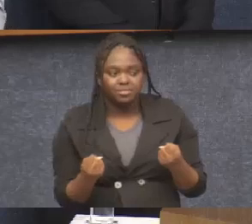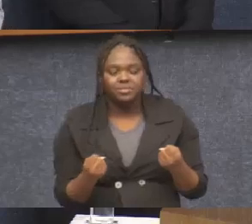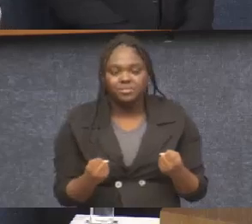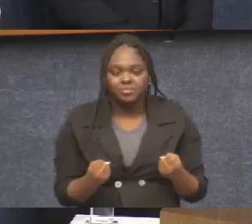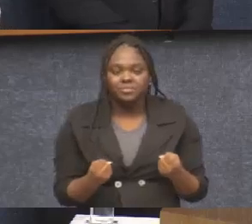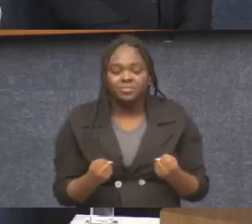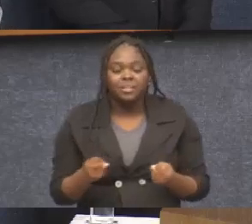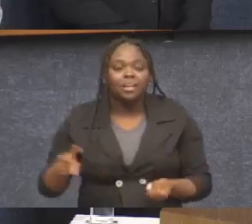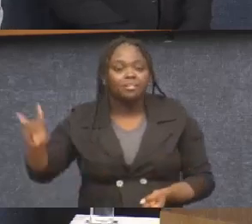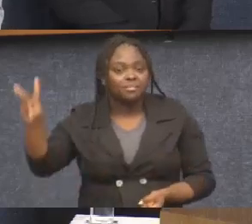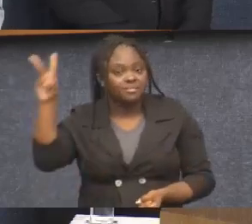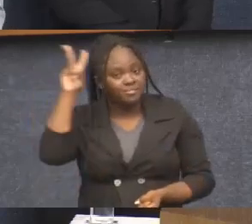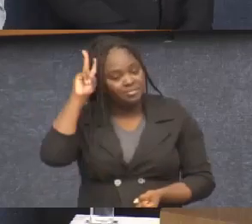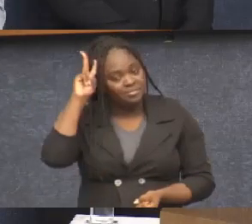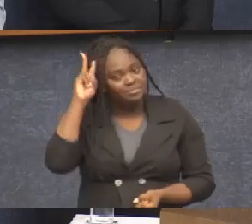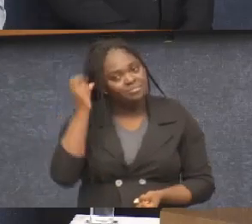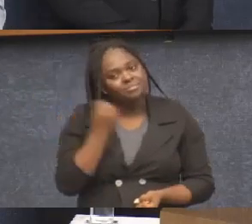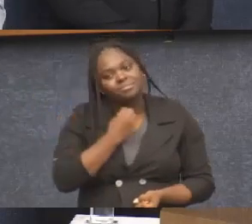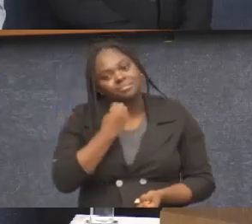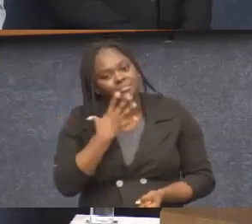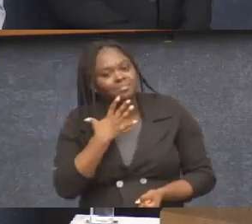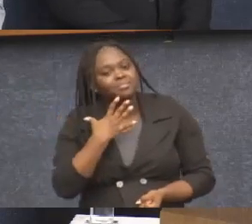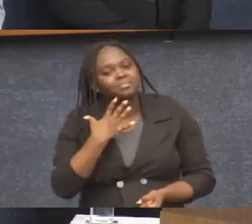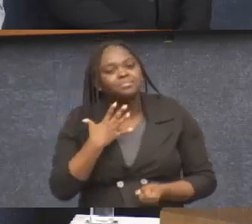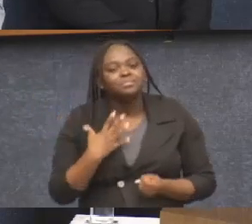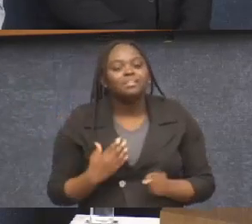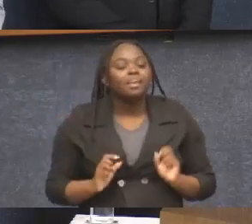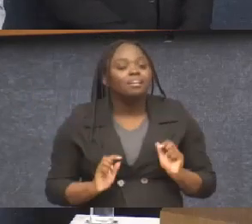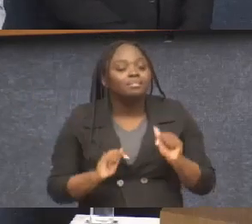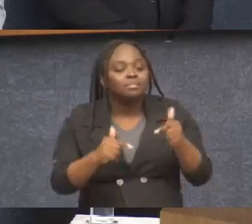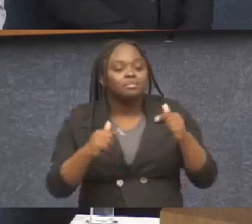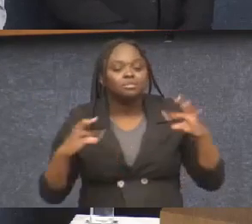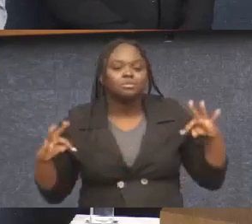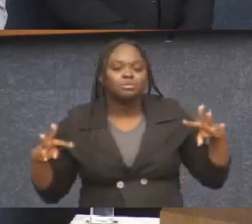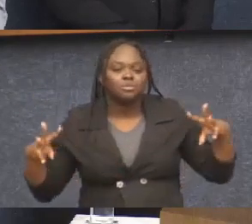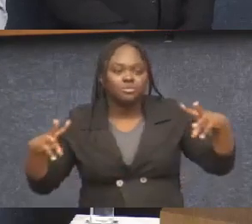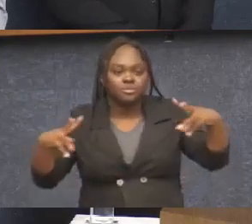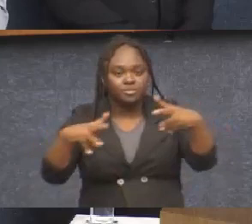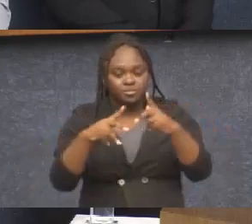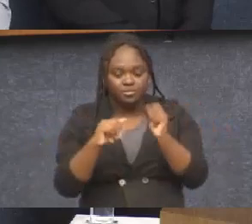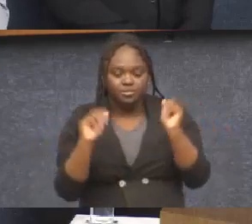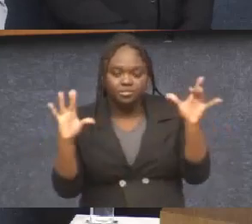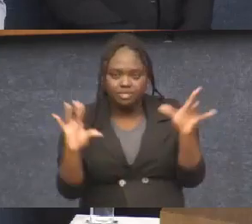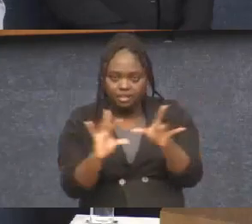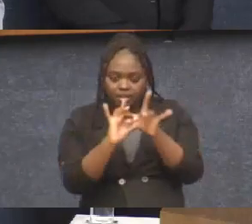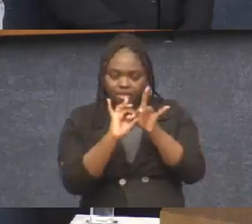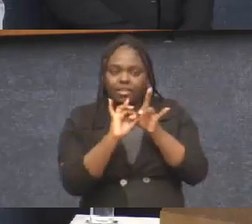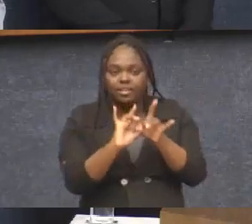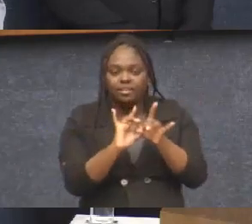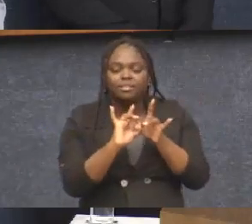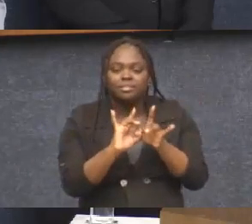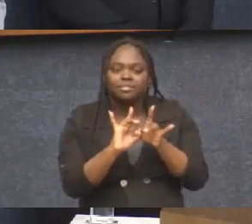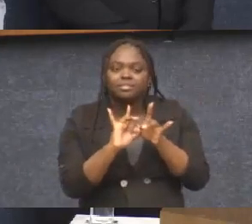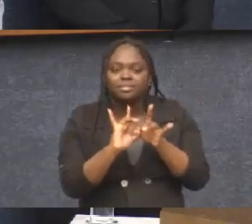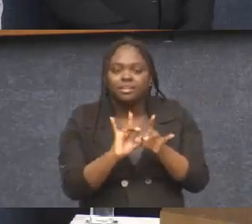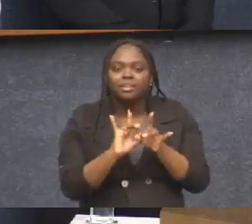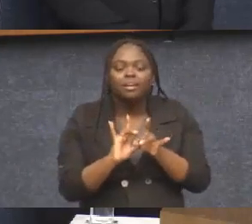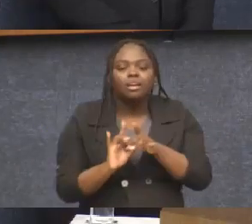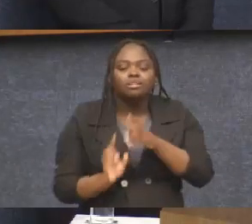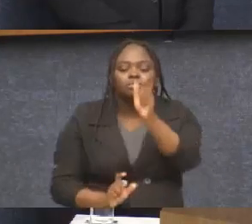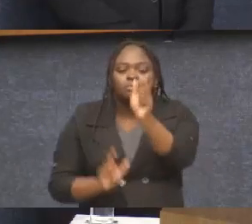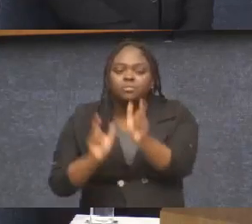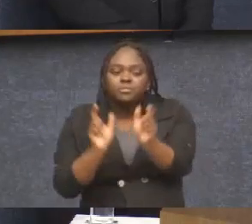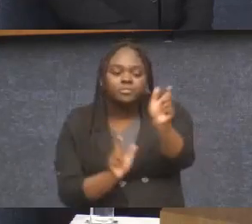a vocação para o bem faz de todos uma unidade que eu ouso chamar de